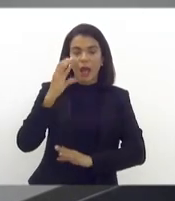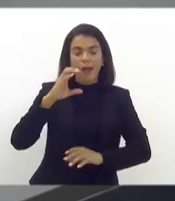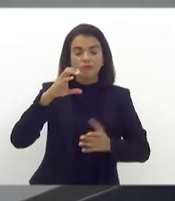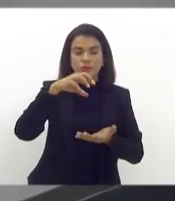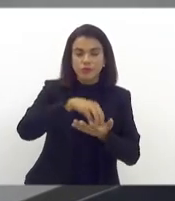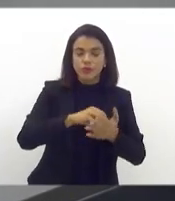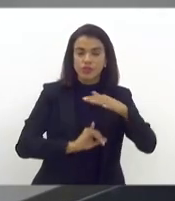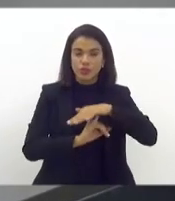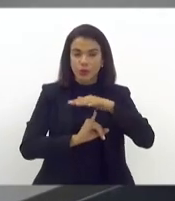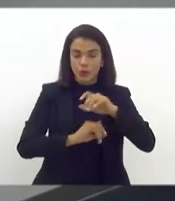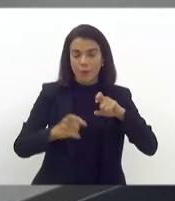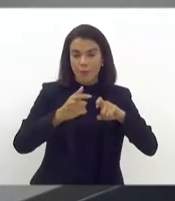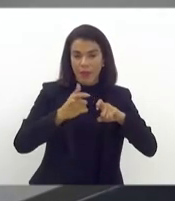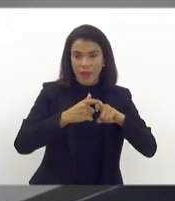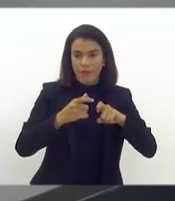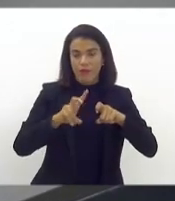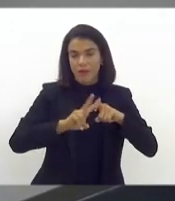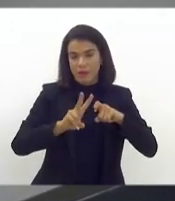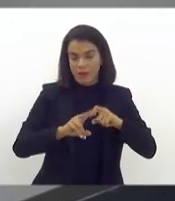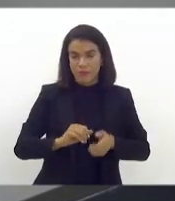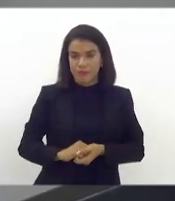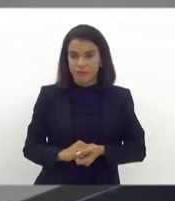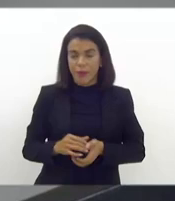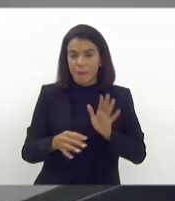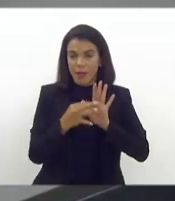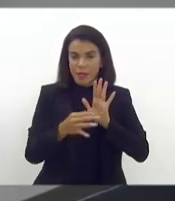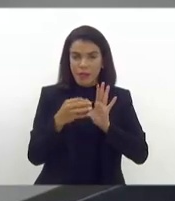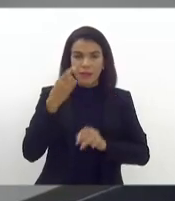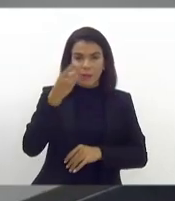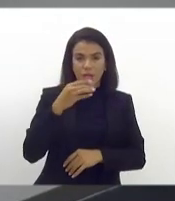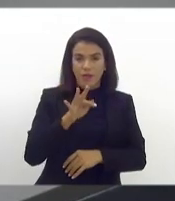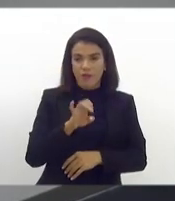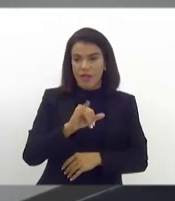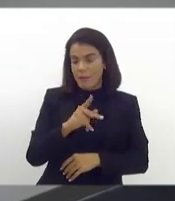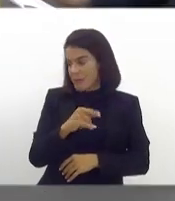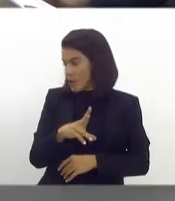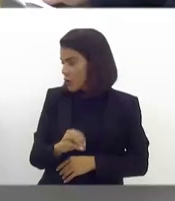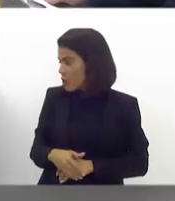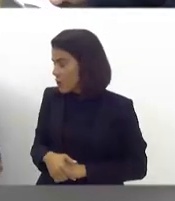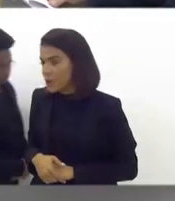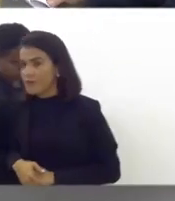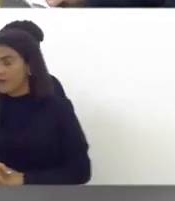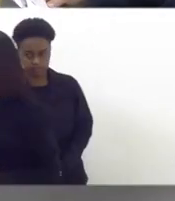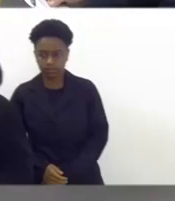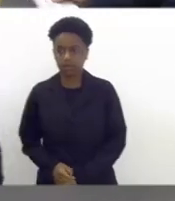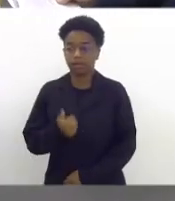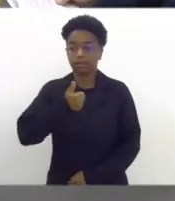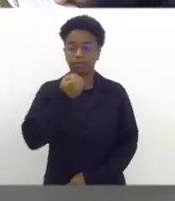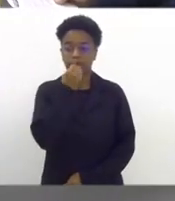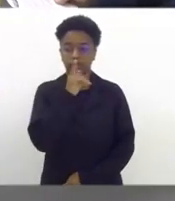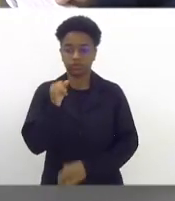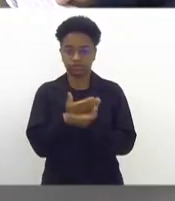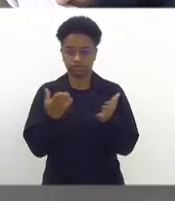Legal, IMVL, no âmbito do Estado do Rio de Janeiro. Para aparecer, deputado Filipinho Raves. Presidente, primeiramente, bom dia. Desejar um bom